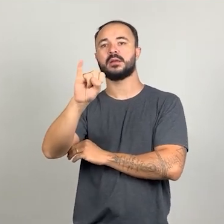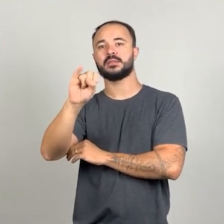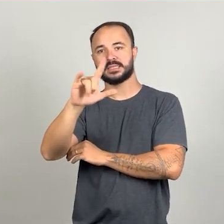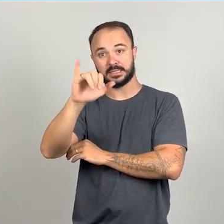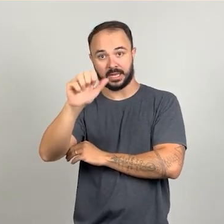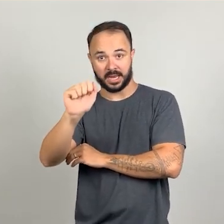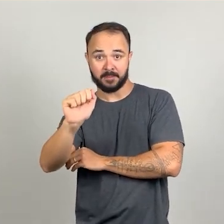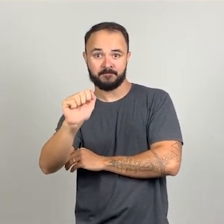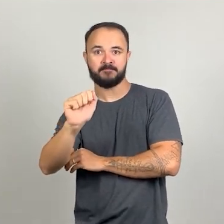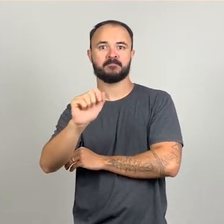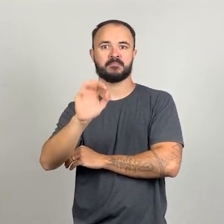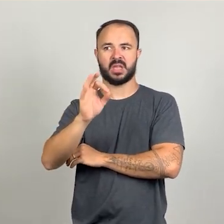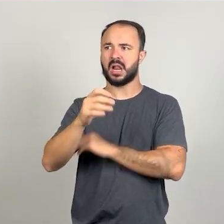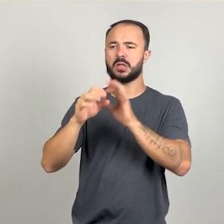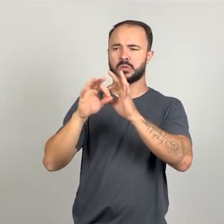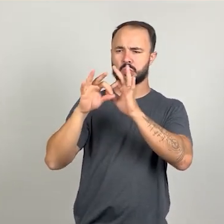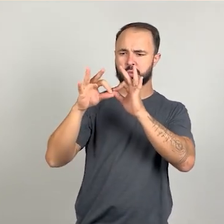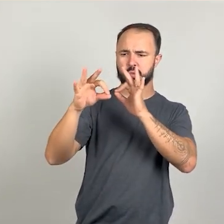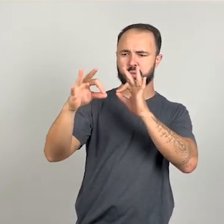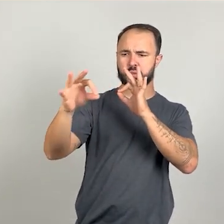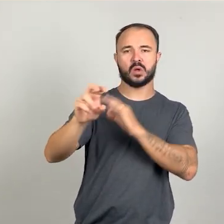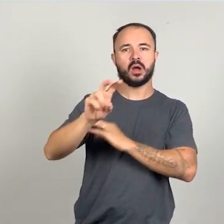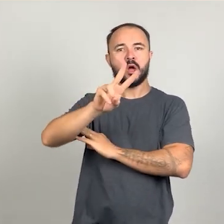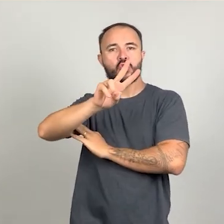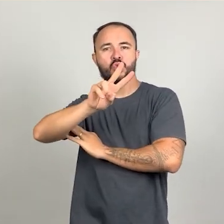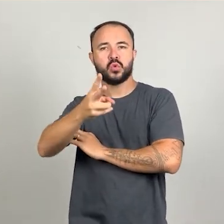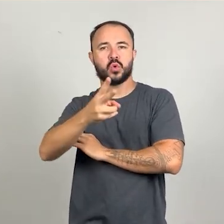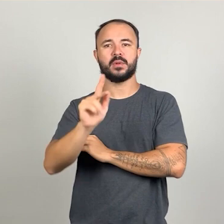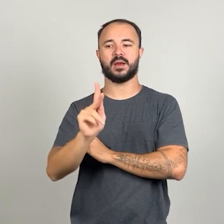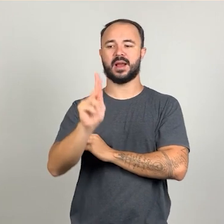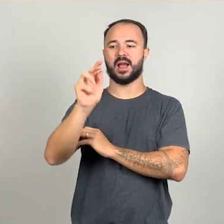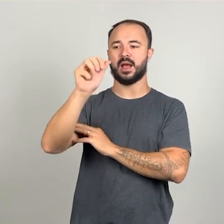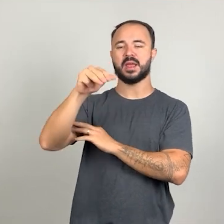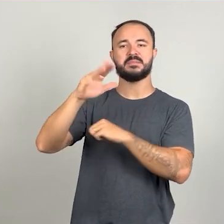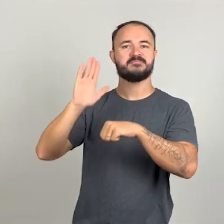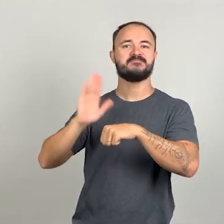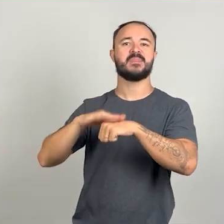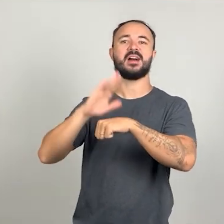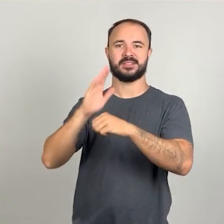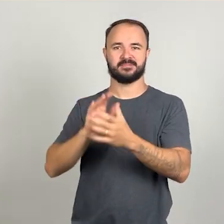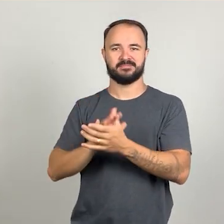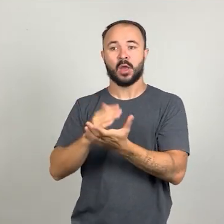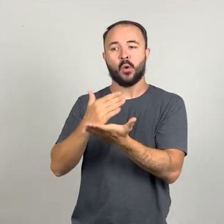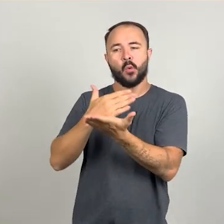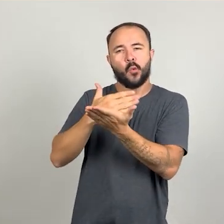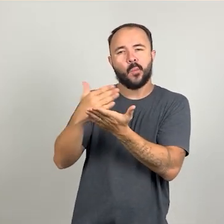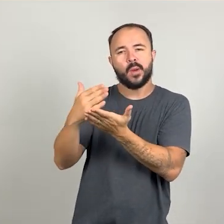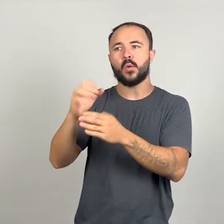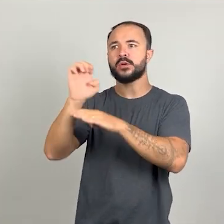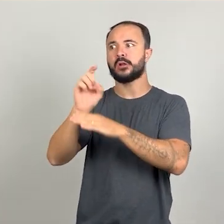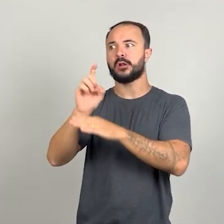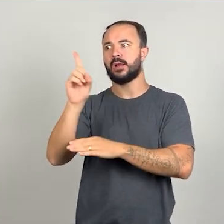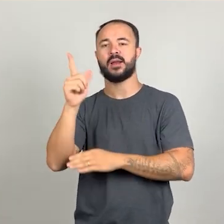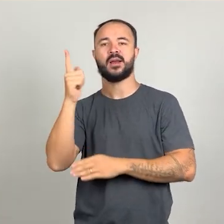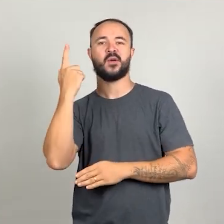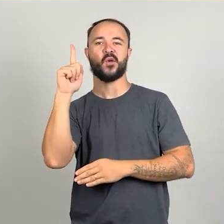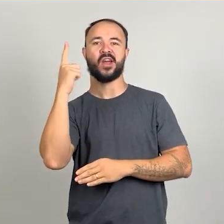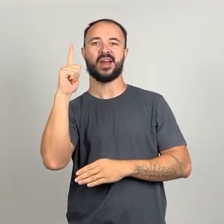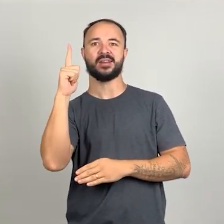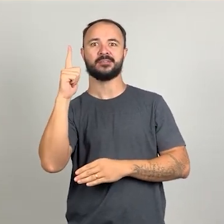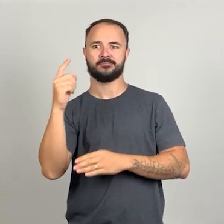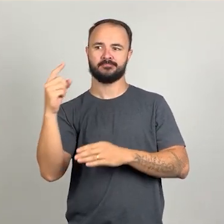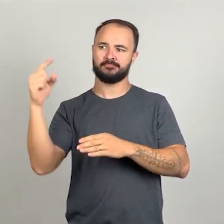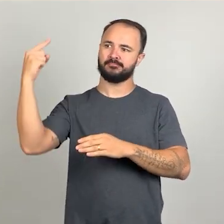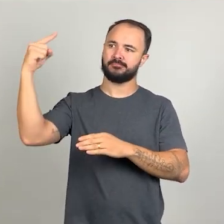de extensão. Ia começar lá no estado do Goiás, tá? Passar pelo Maranhão e